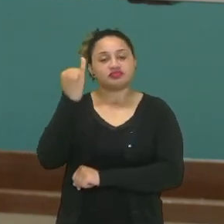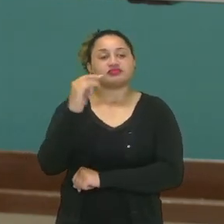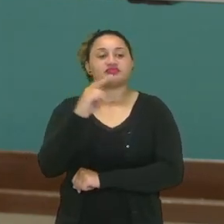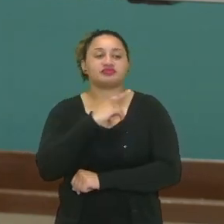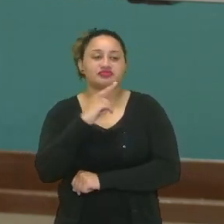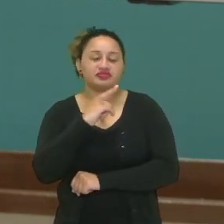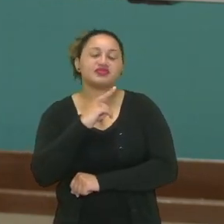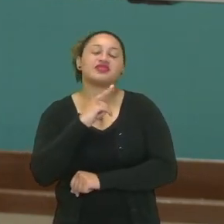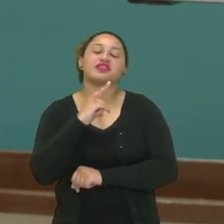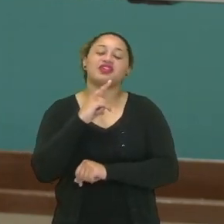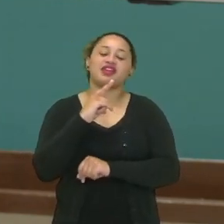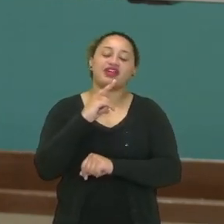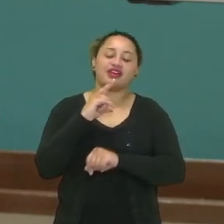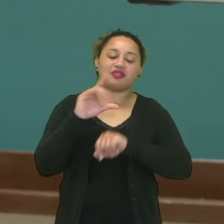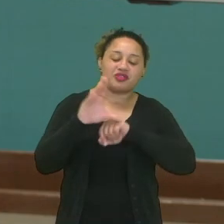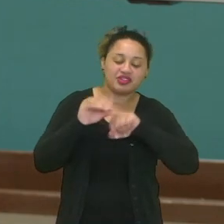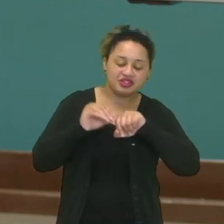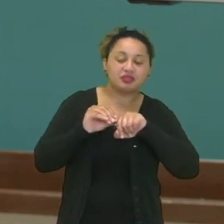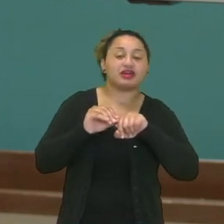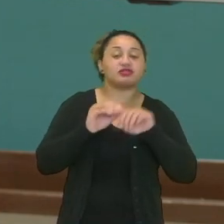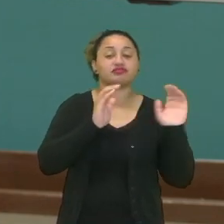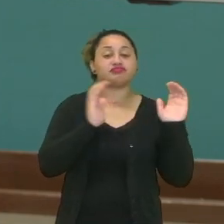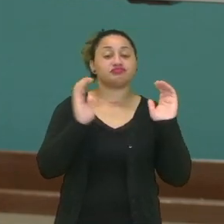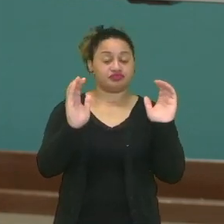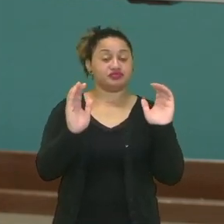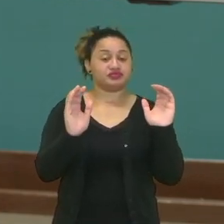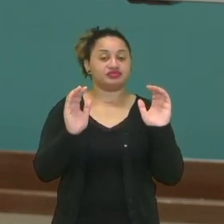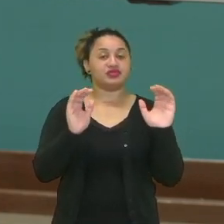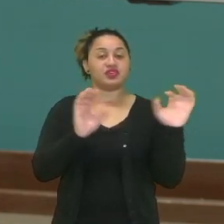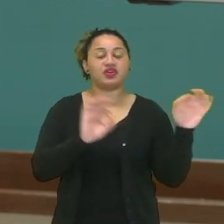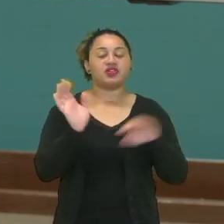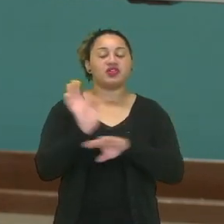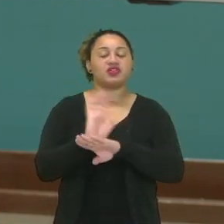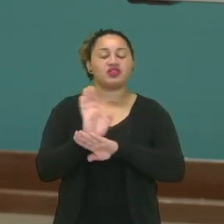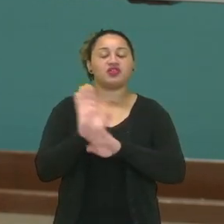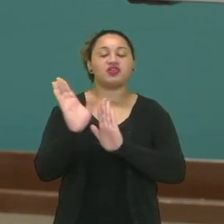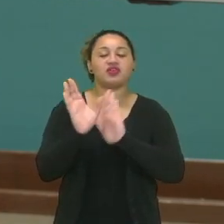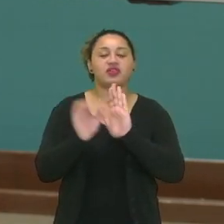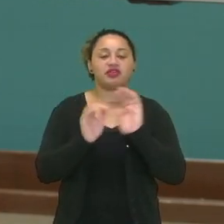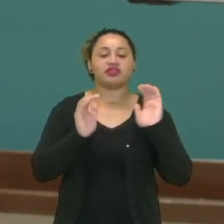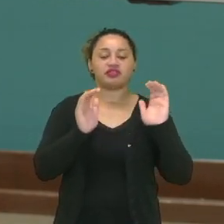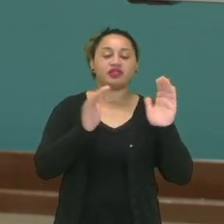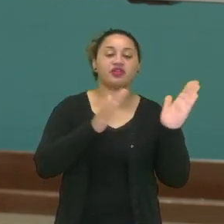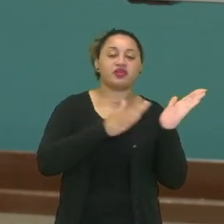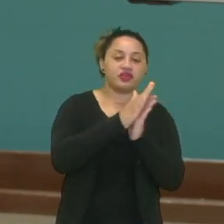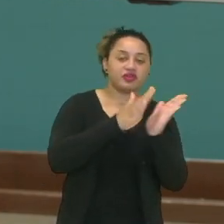de conhecer essas funções. No vídeo de hoje conversamos sobre a função